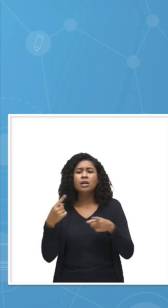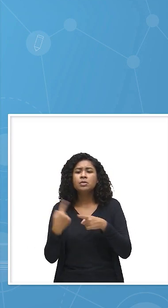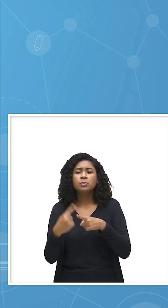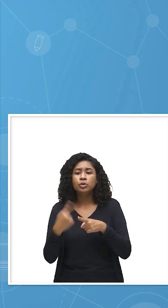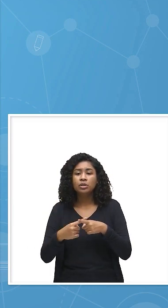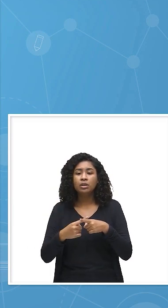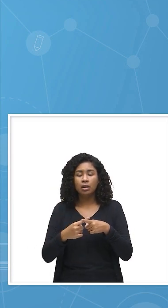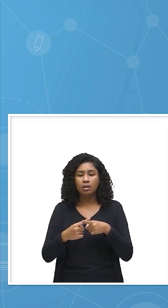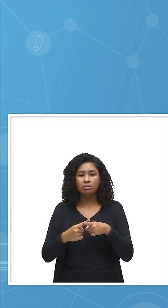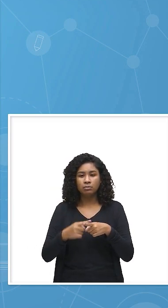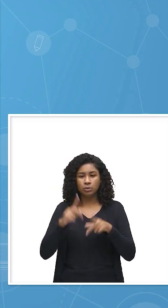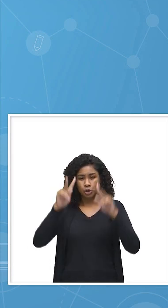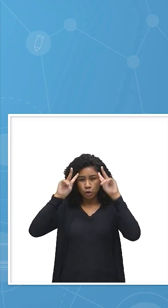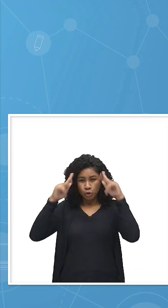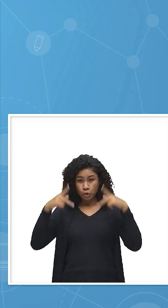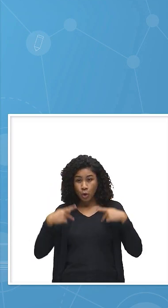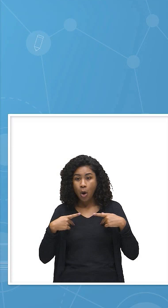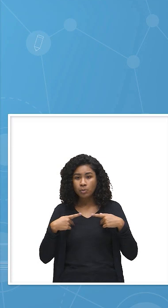exclusivamente